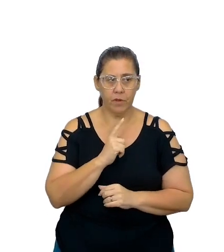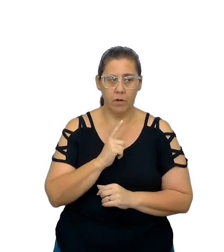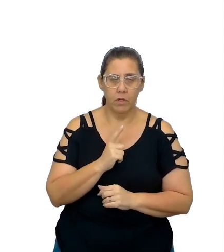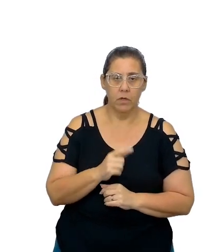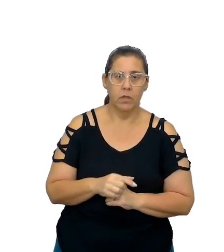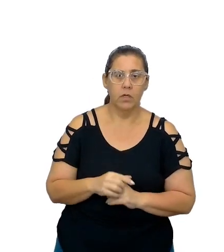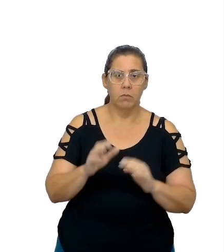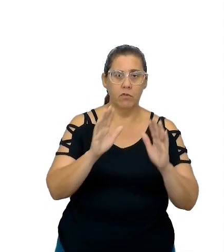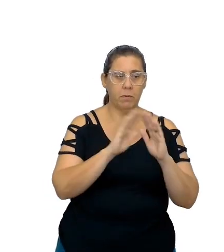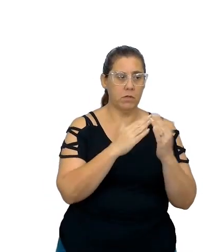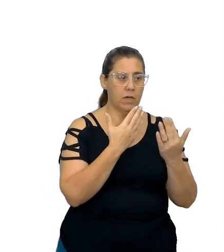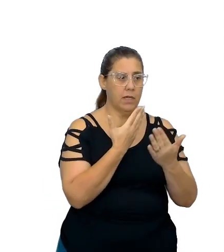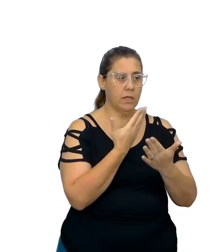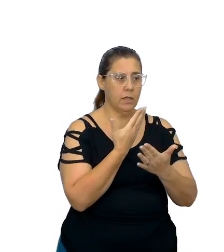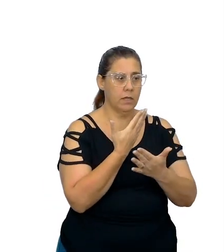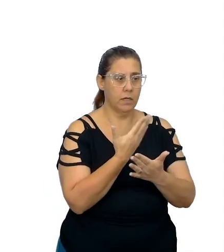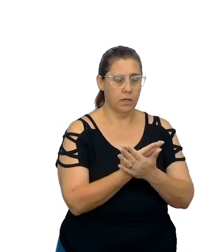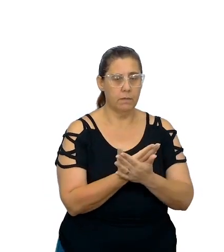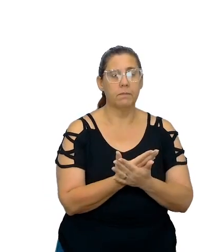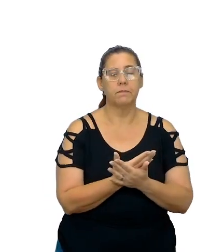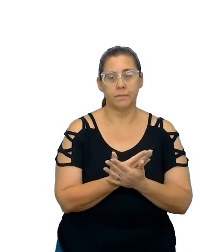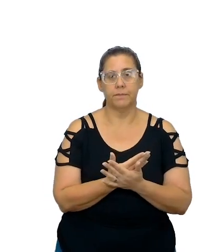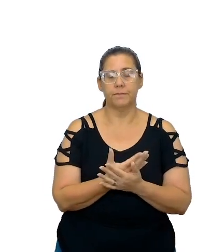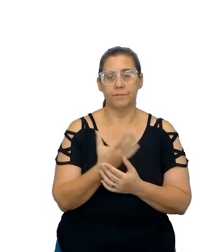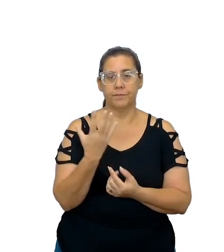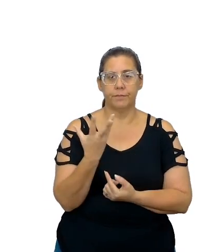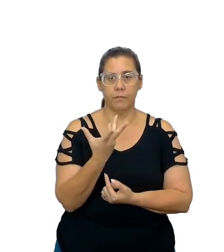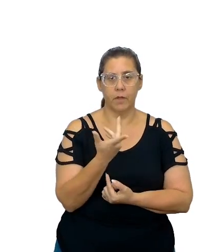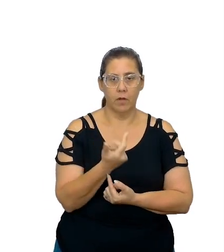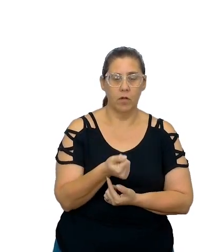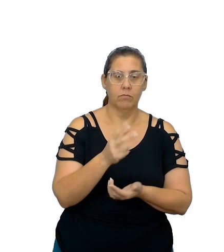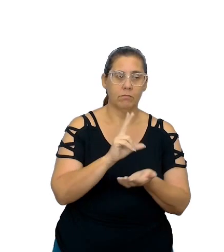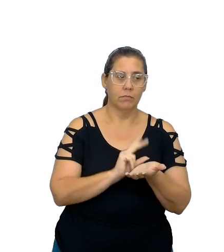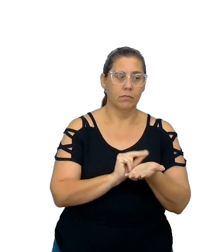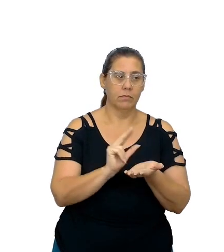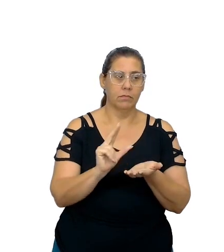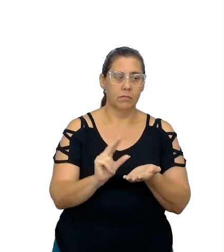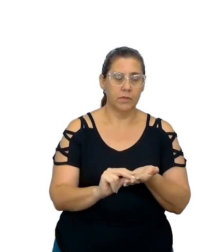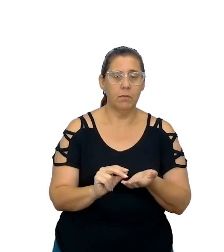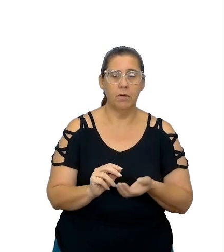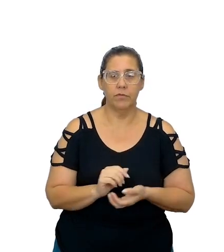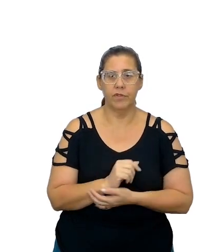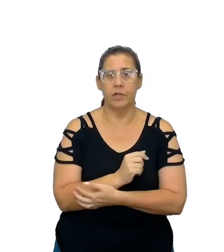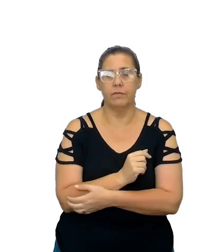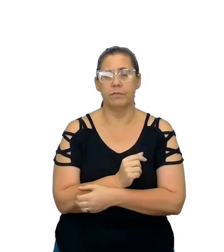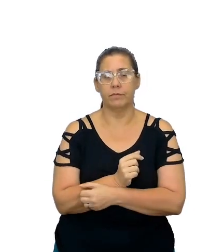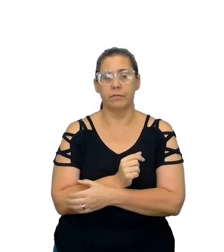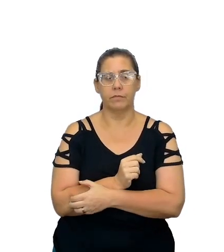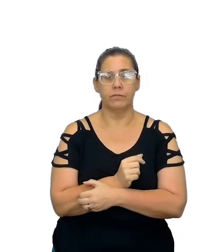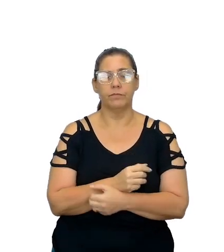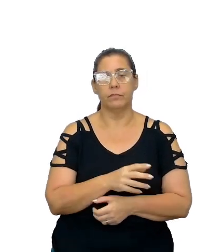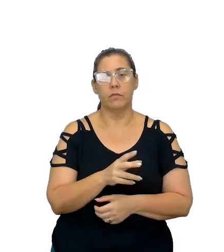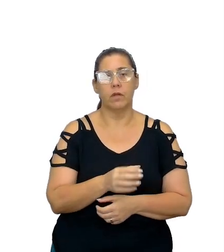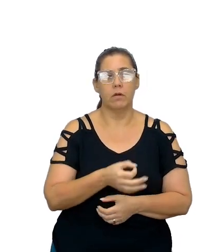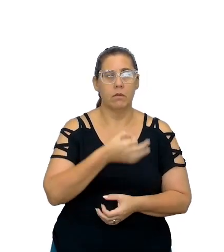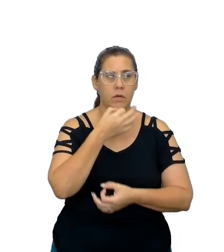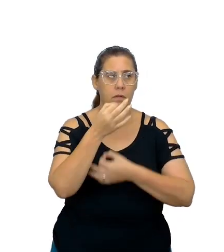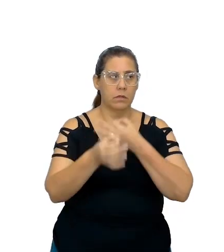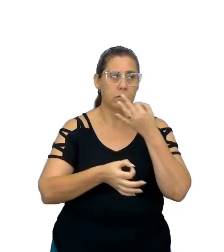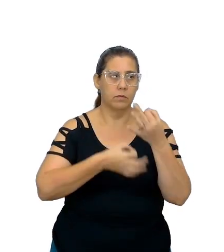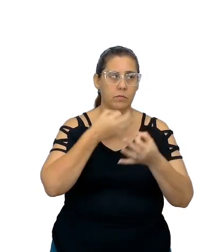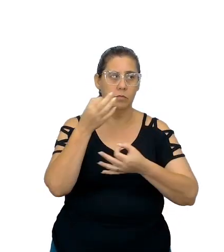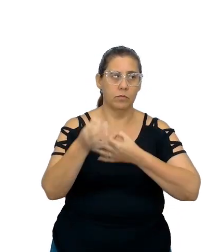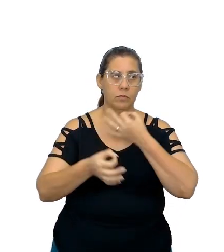na escola, né? Através de artigo científico, artigo de opinião, não